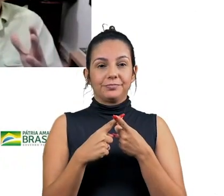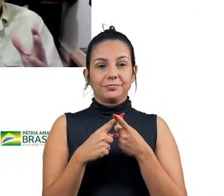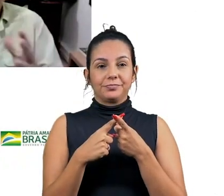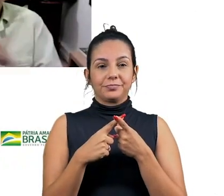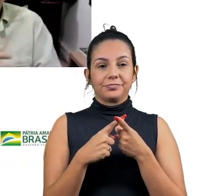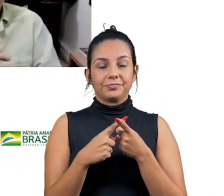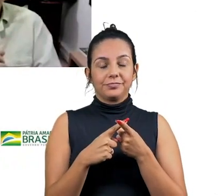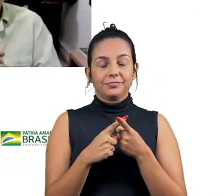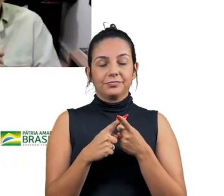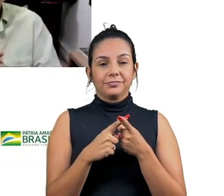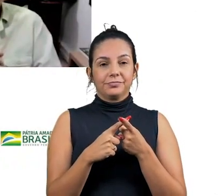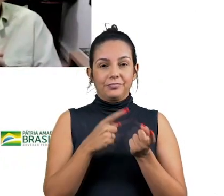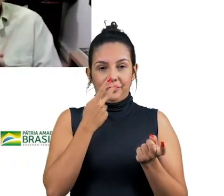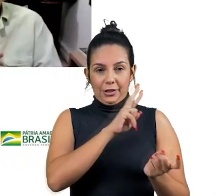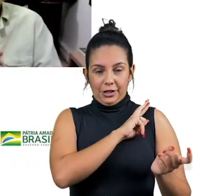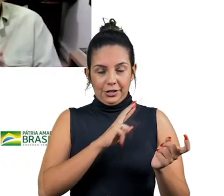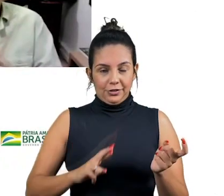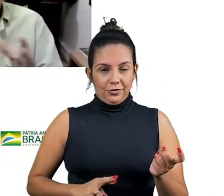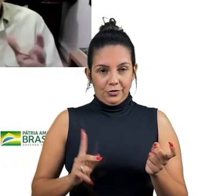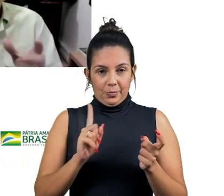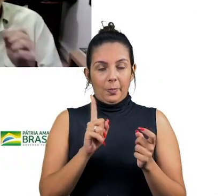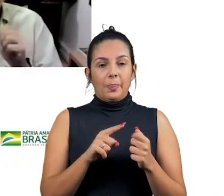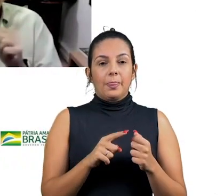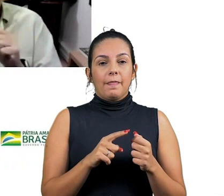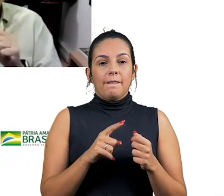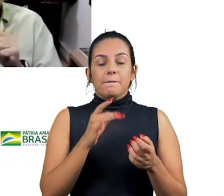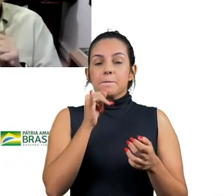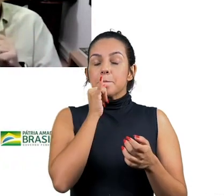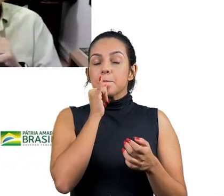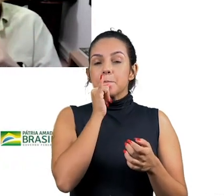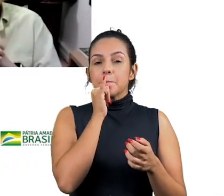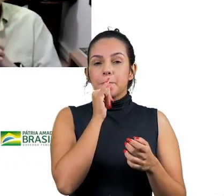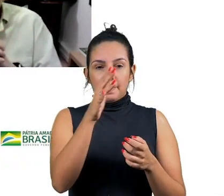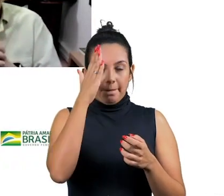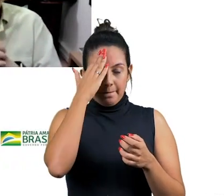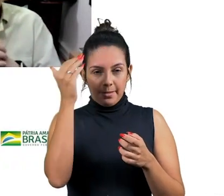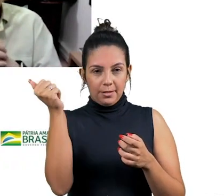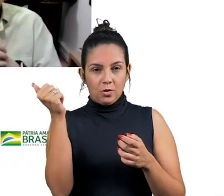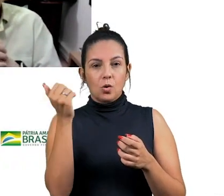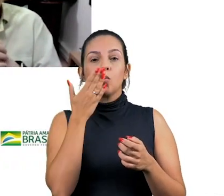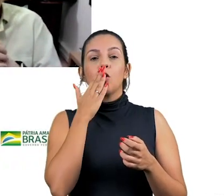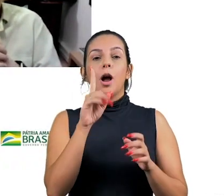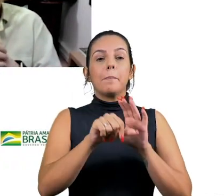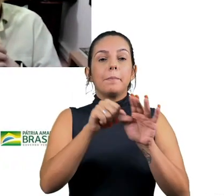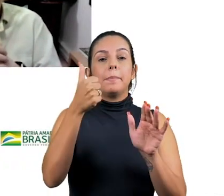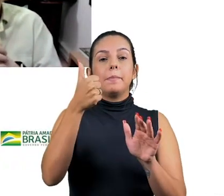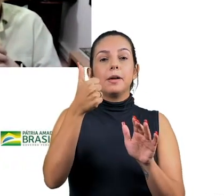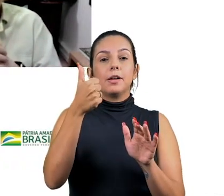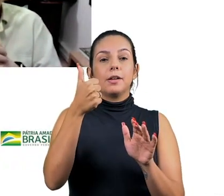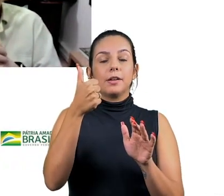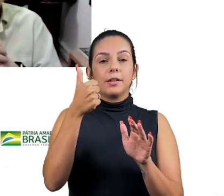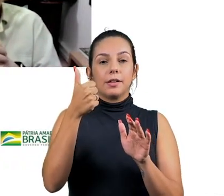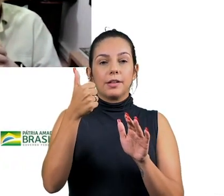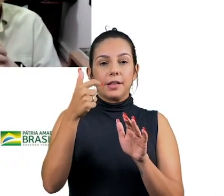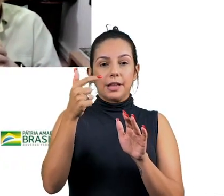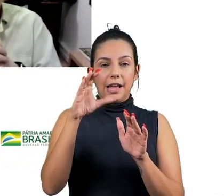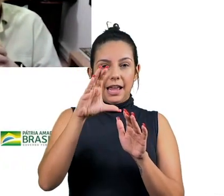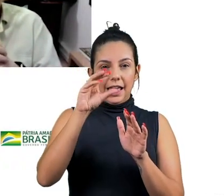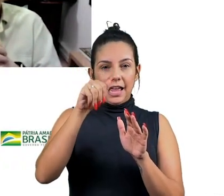falar, a religião não tem a ver. Mas, por exemplo, você sabe qual foi a primeira coisa que o Camus escreveu na vida?